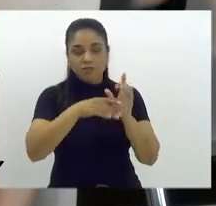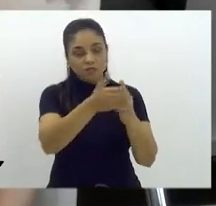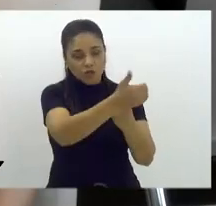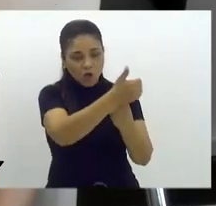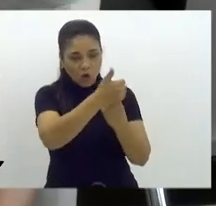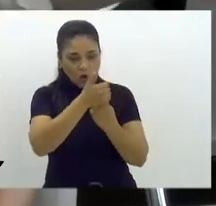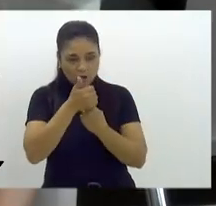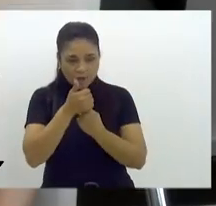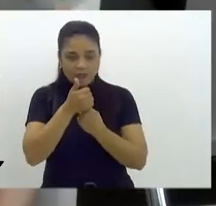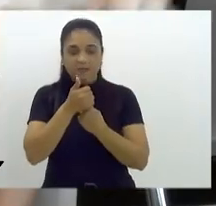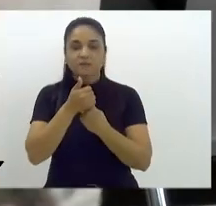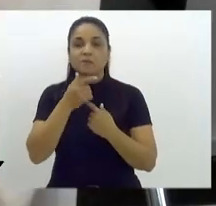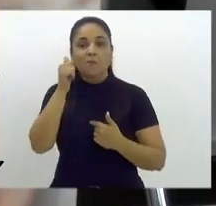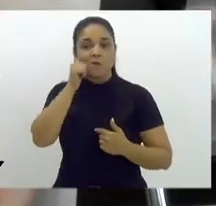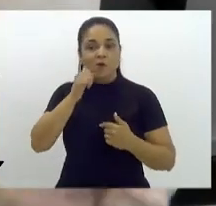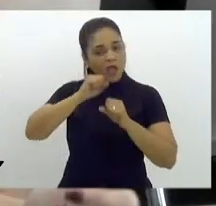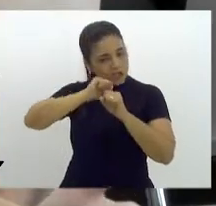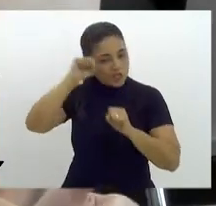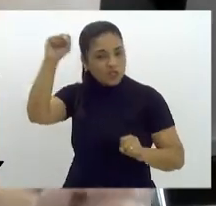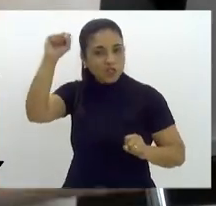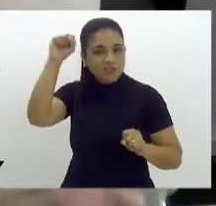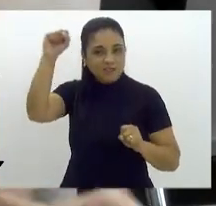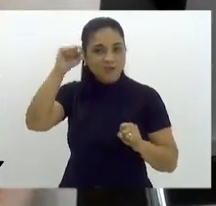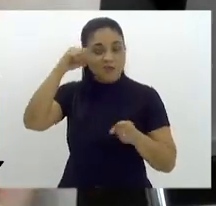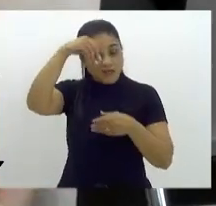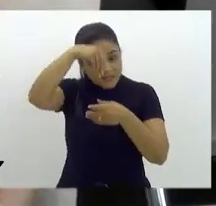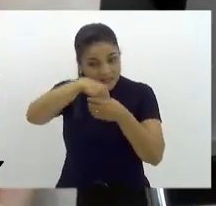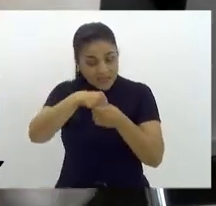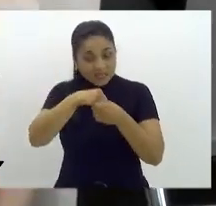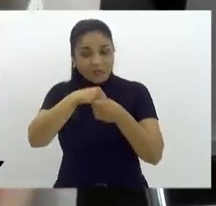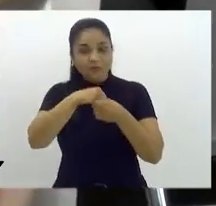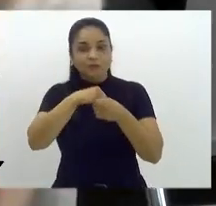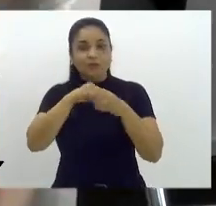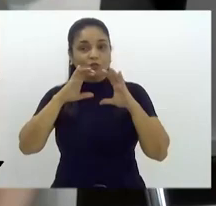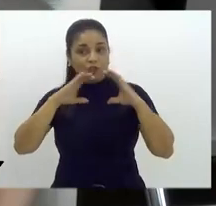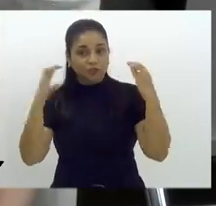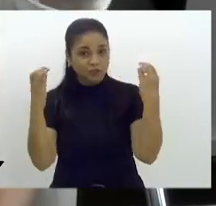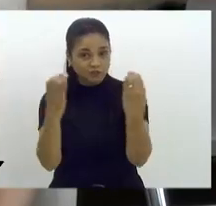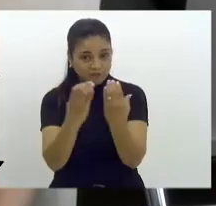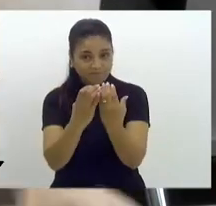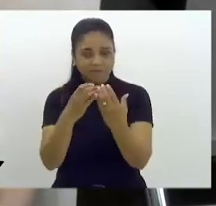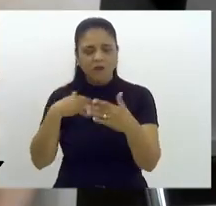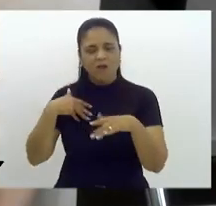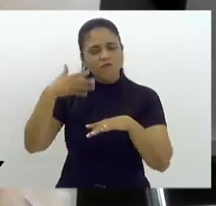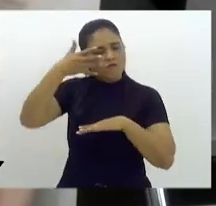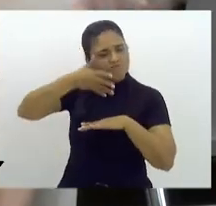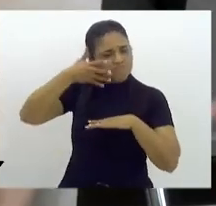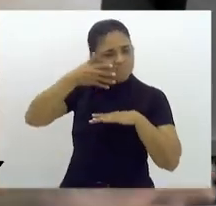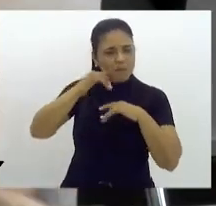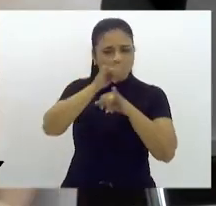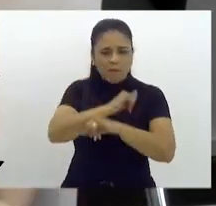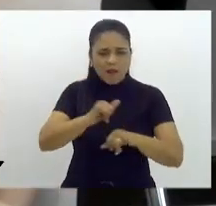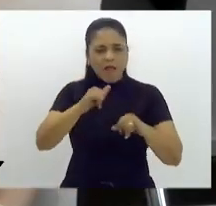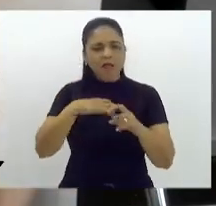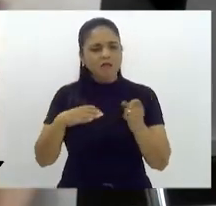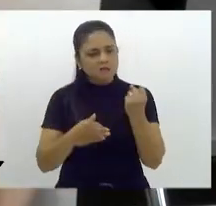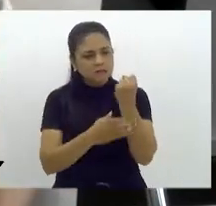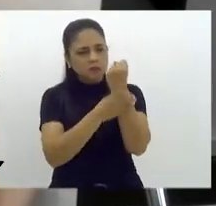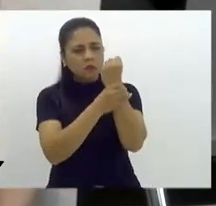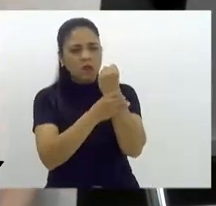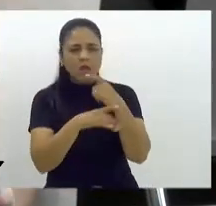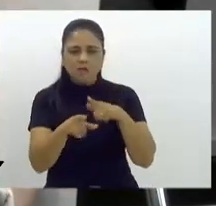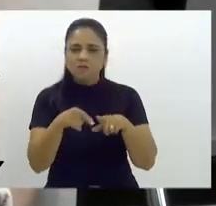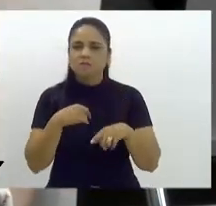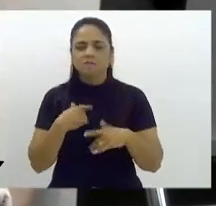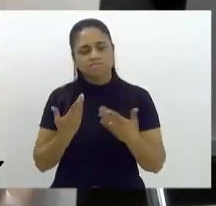torcedoras de estádio que sofre violência no estádio E aí fui lá falar com o pessoal que vai fazer a segurança muitas mulheres depois